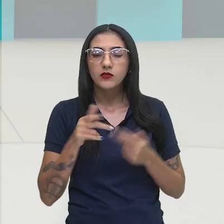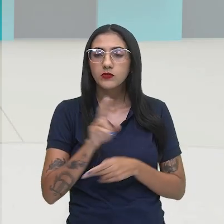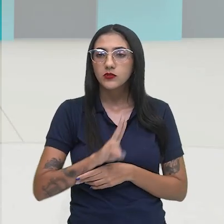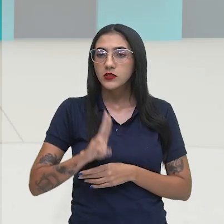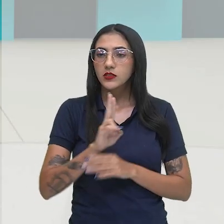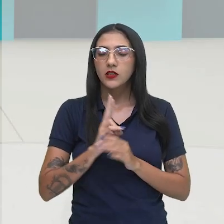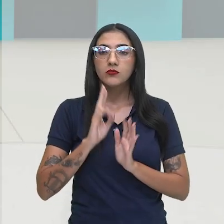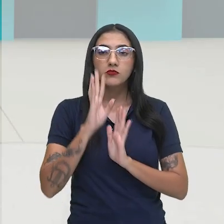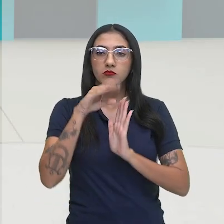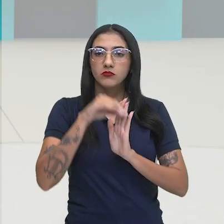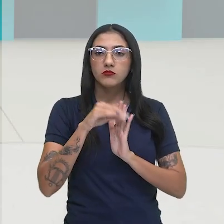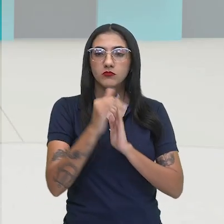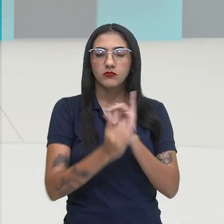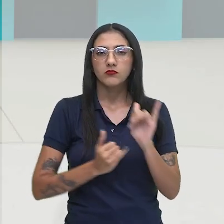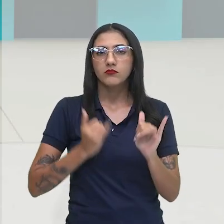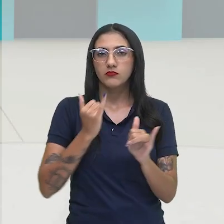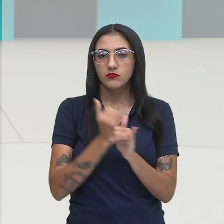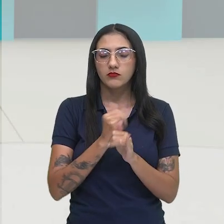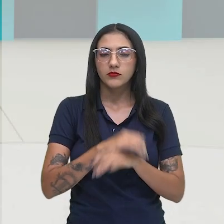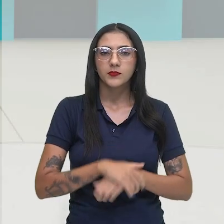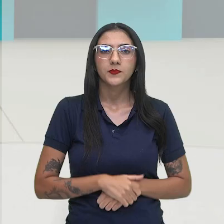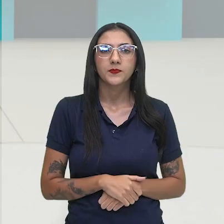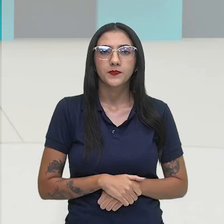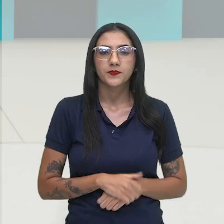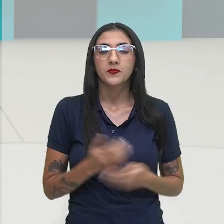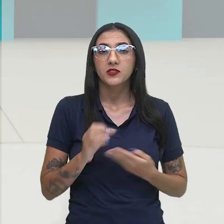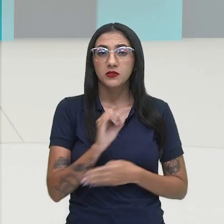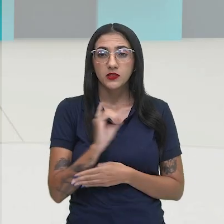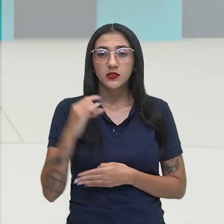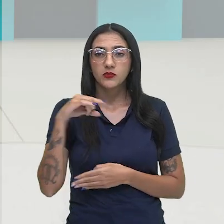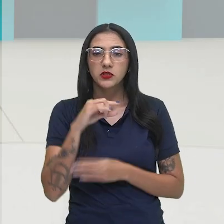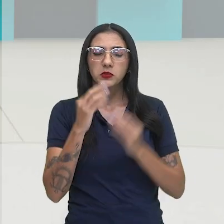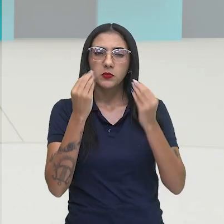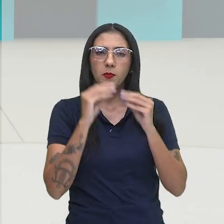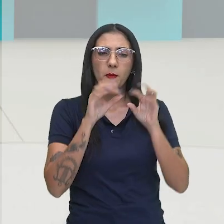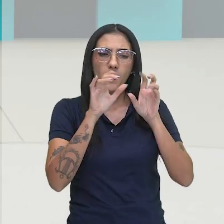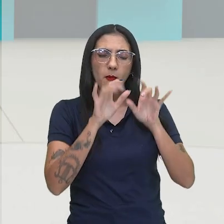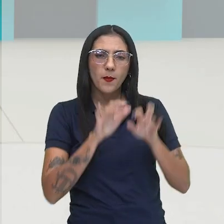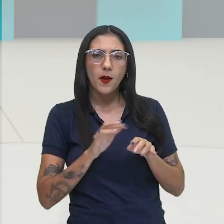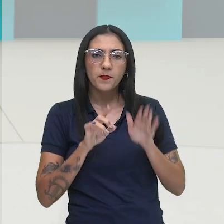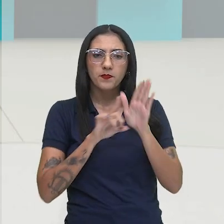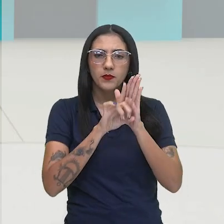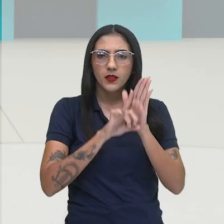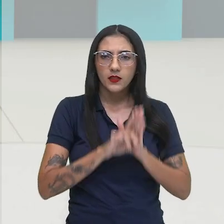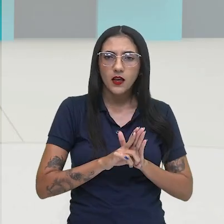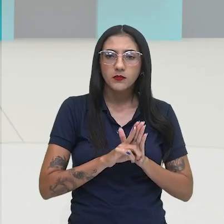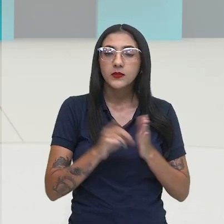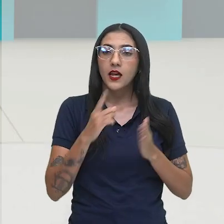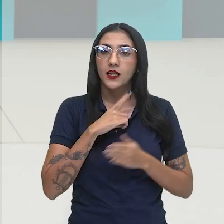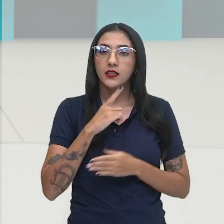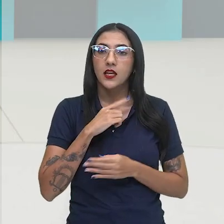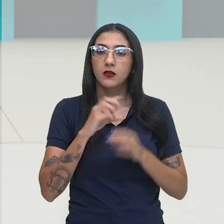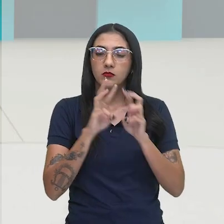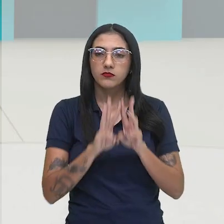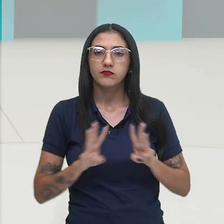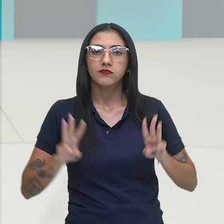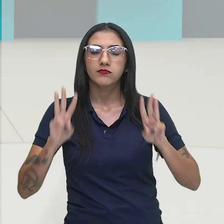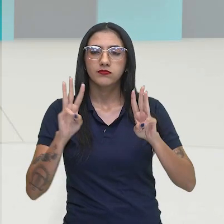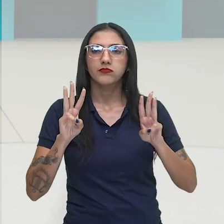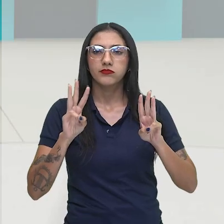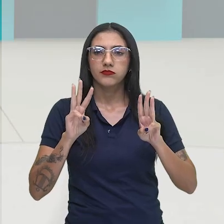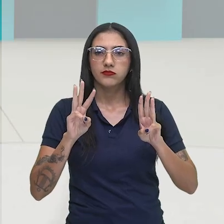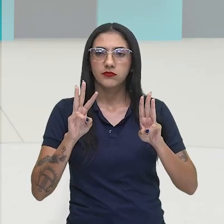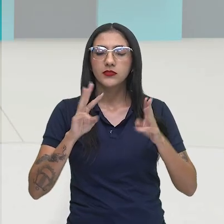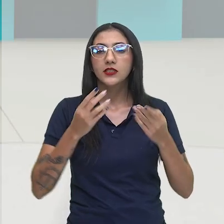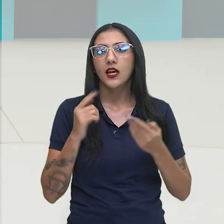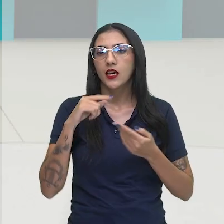pela internet. Então, quando você digita alguma coisa para pesquisar, ele vai te levar para um www. Isso